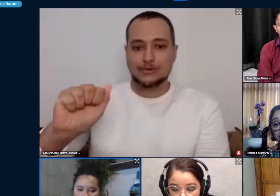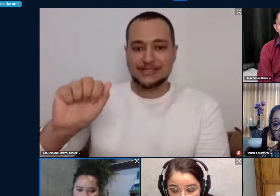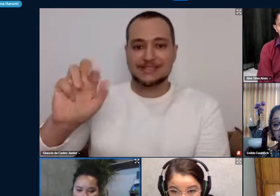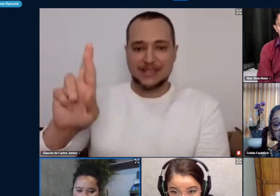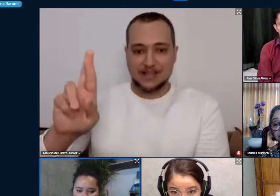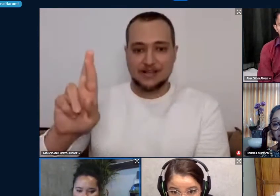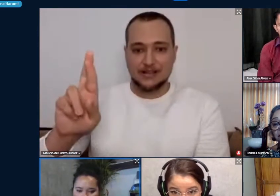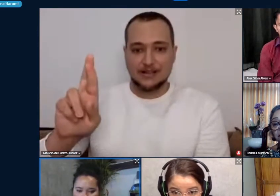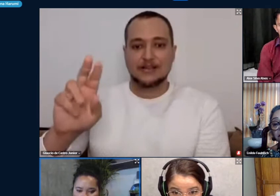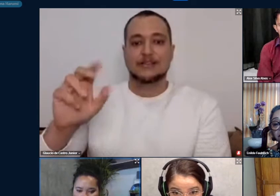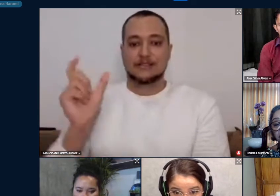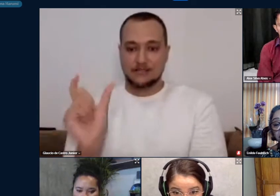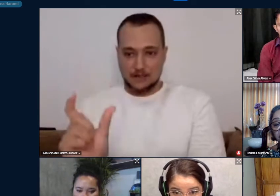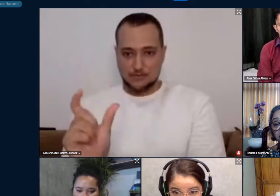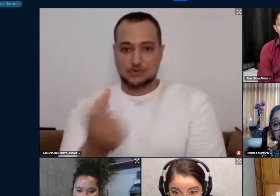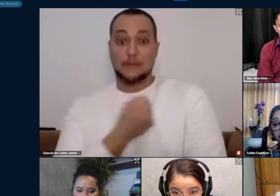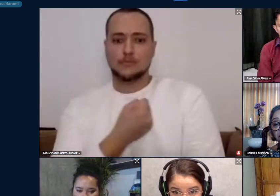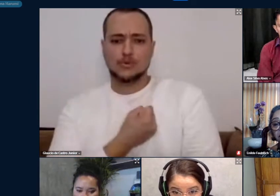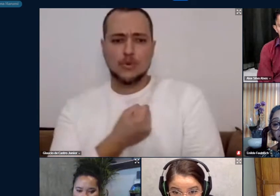se usa para